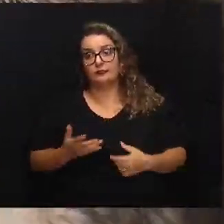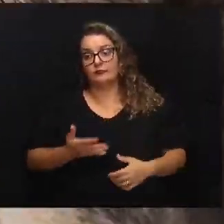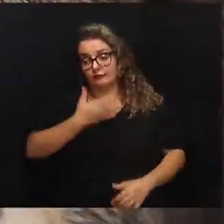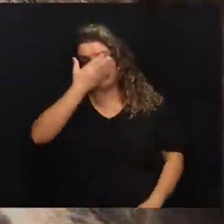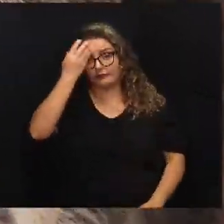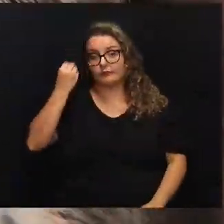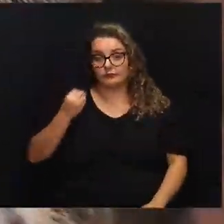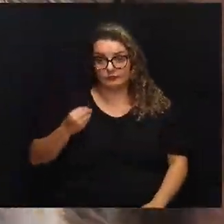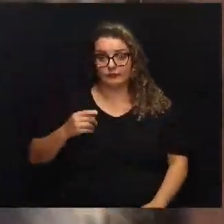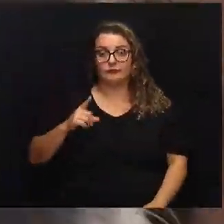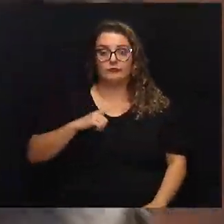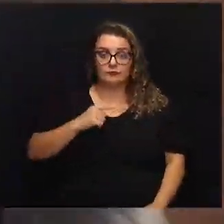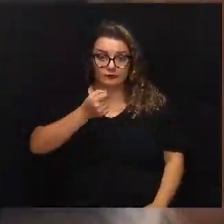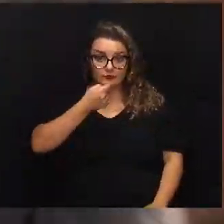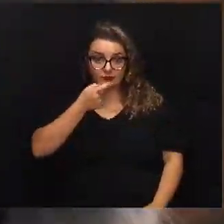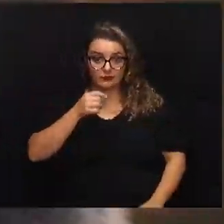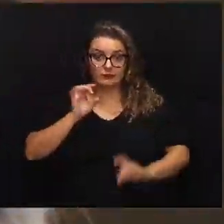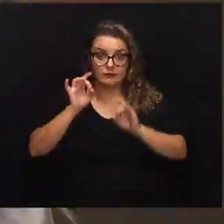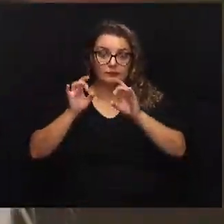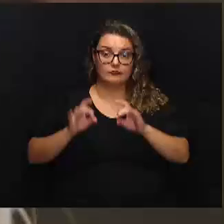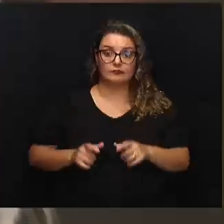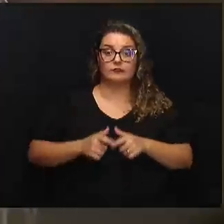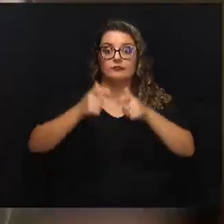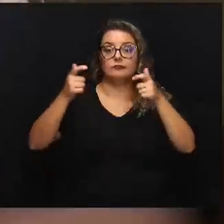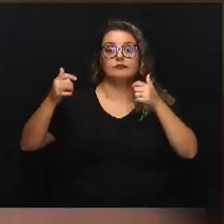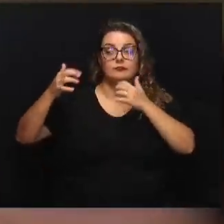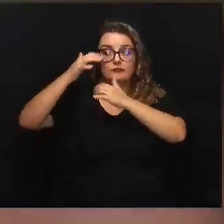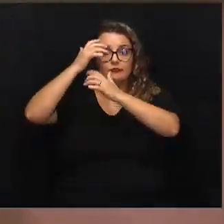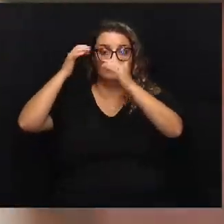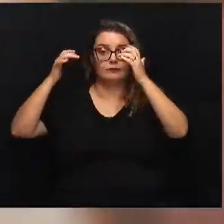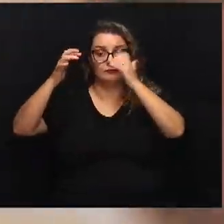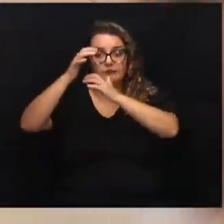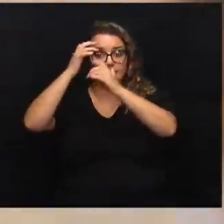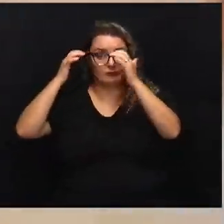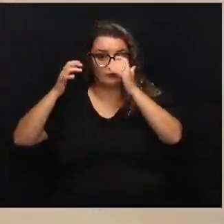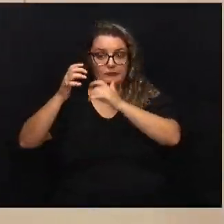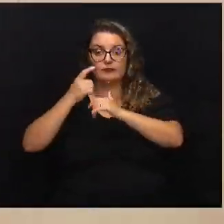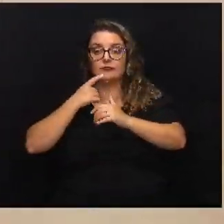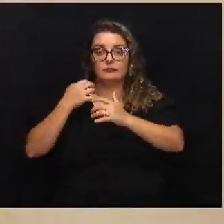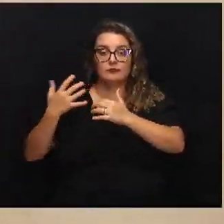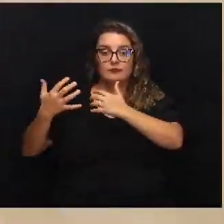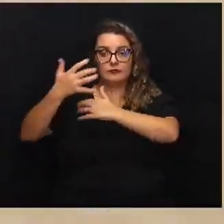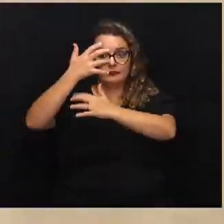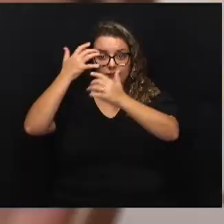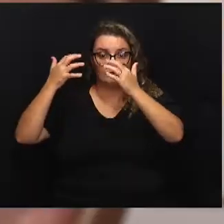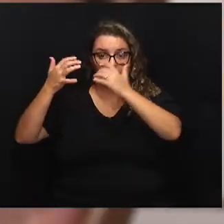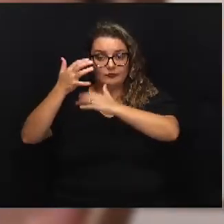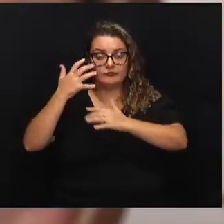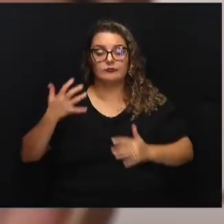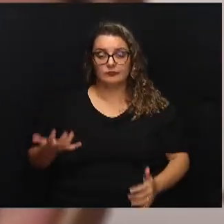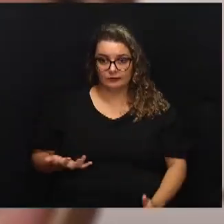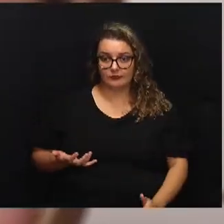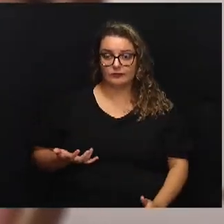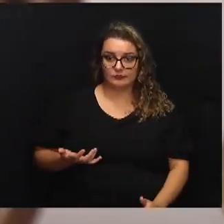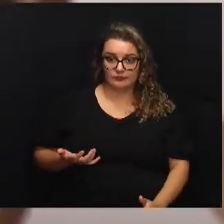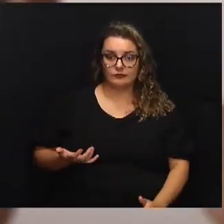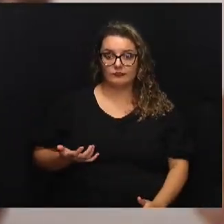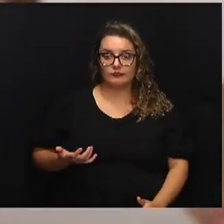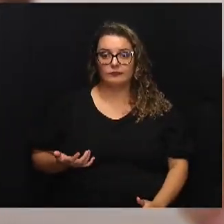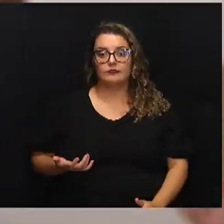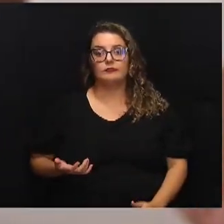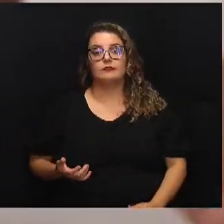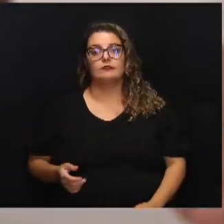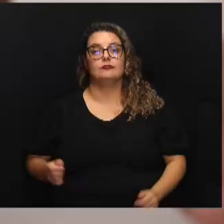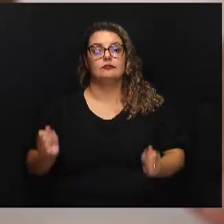E aí tem medicamentos próprios para aumentar essa circulação cerebral, essa perfusão cerebral, né? Os nutracêuticos vão